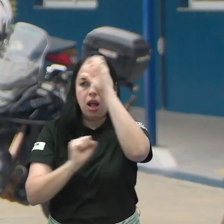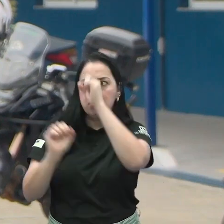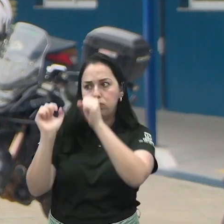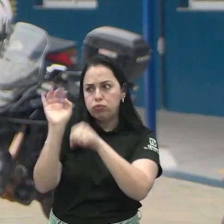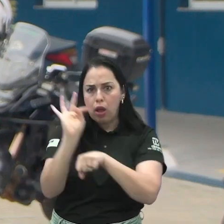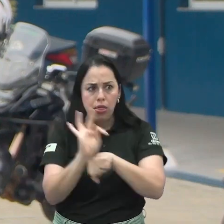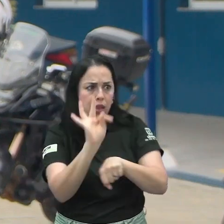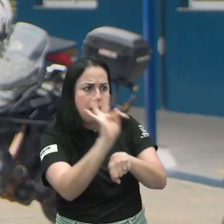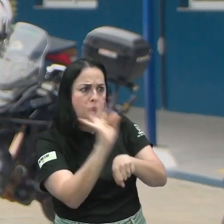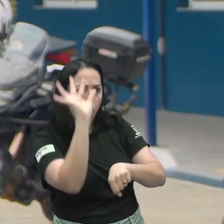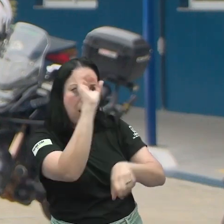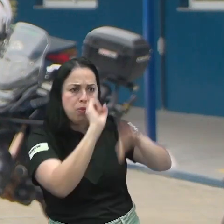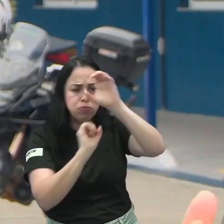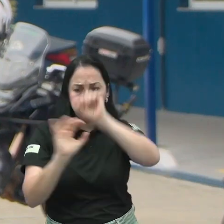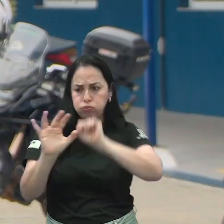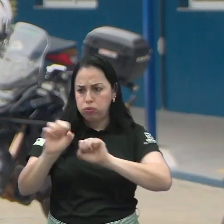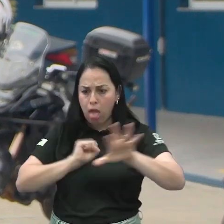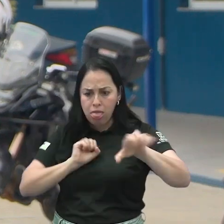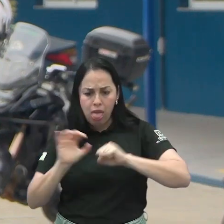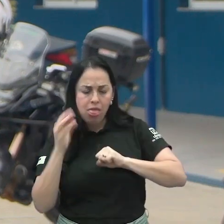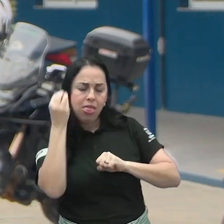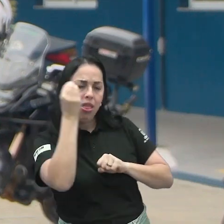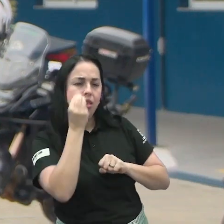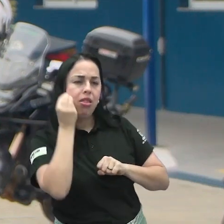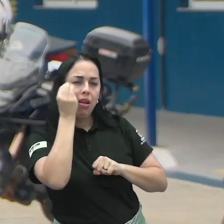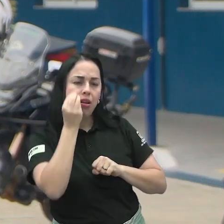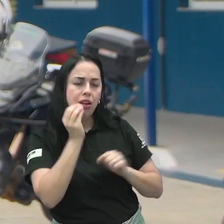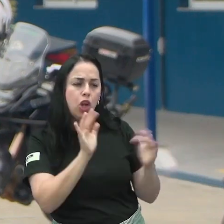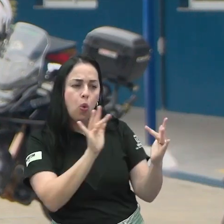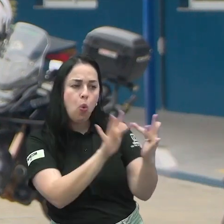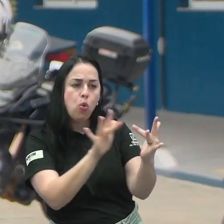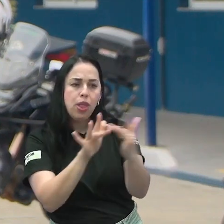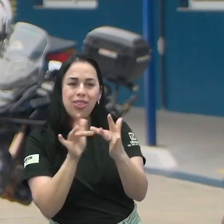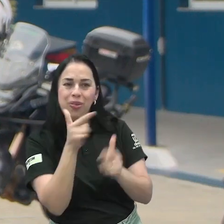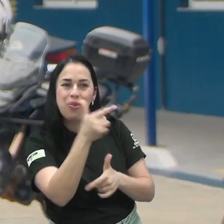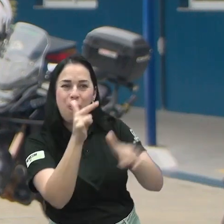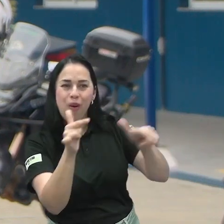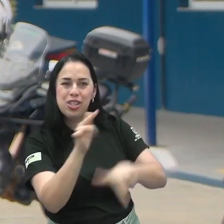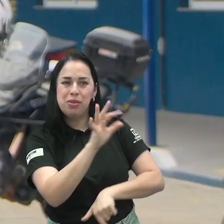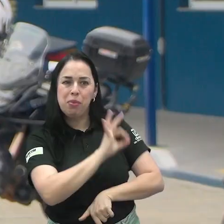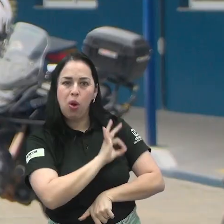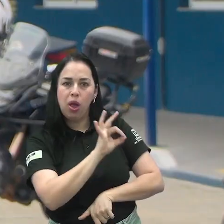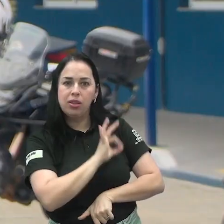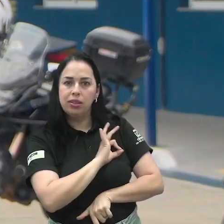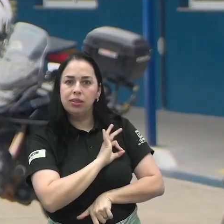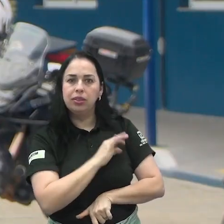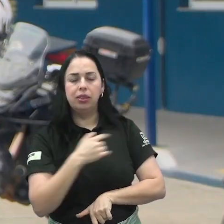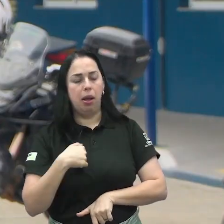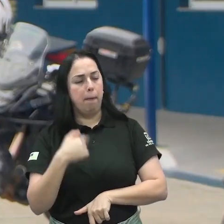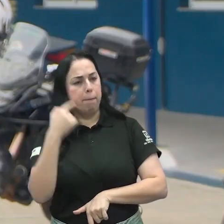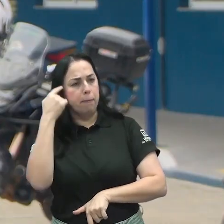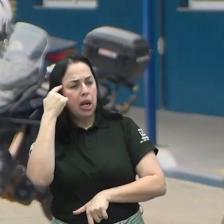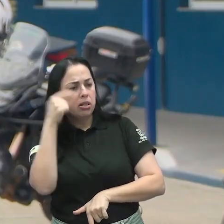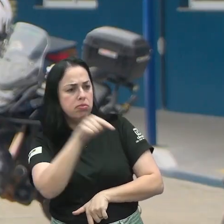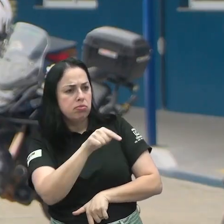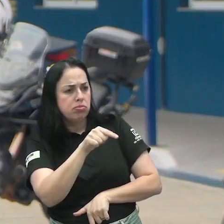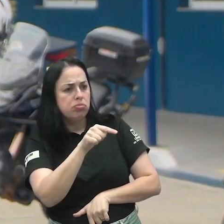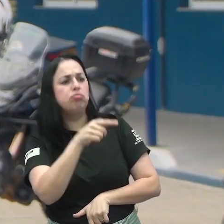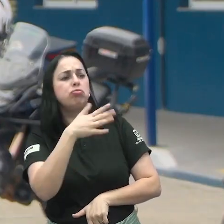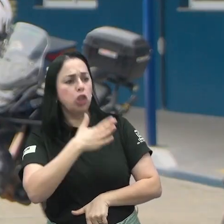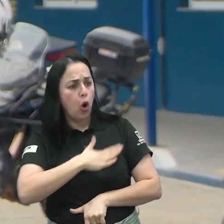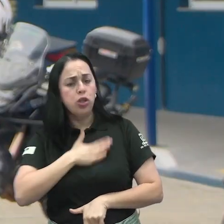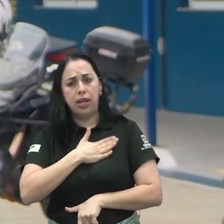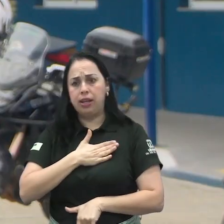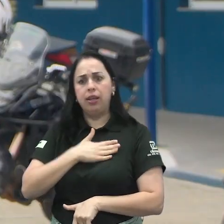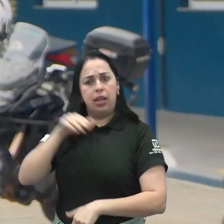aprendendo novas técnicas, tendo novas experiências com outras unidades, e tudo aquilo que a gente acha viável aplicar aqui na cidade de